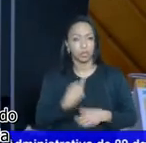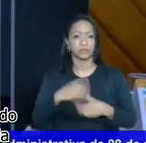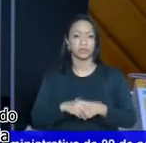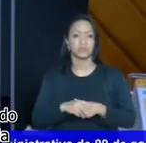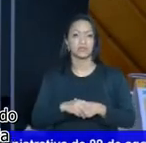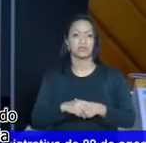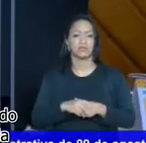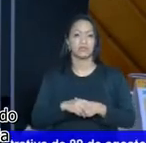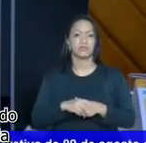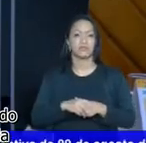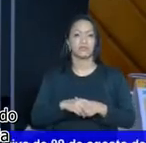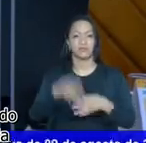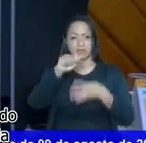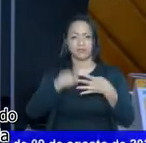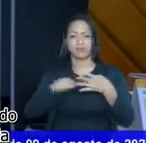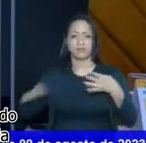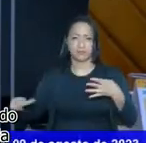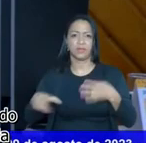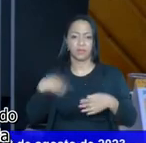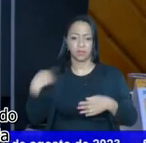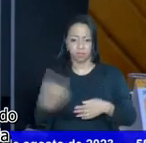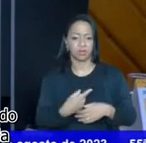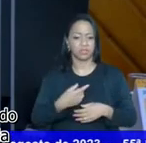exercício da jurisdição dizendo que o gasto foi regular.